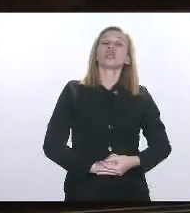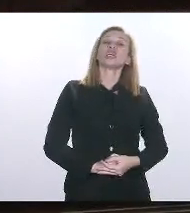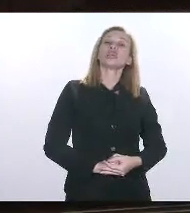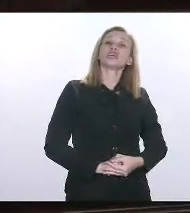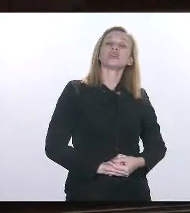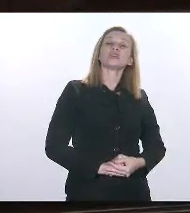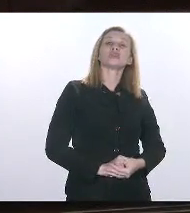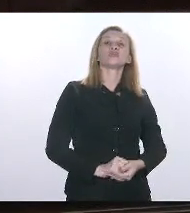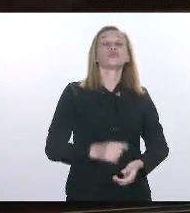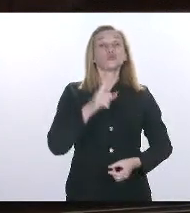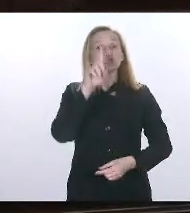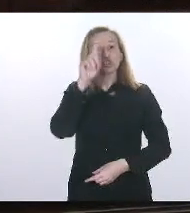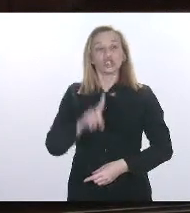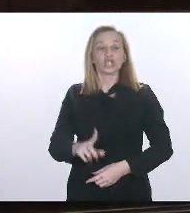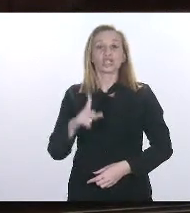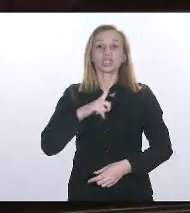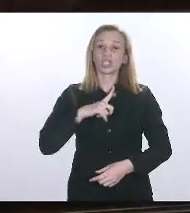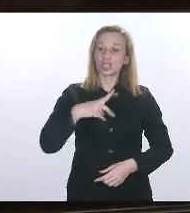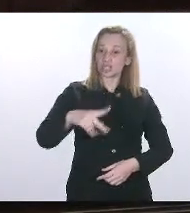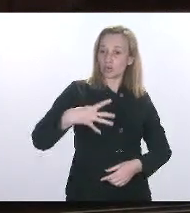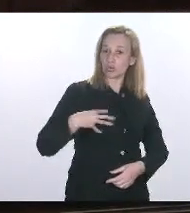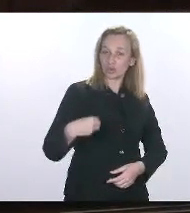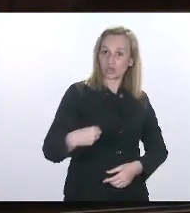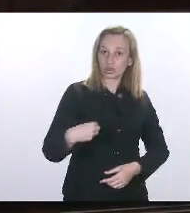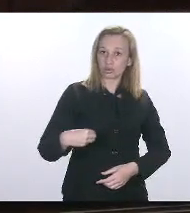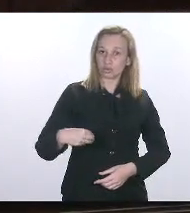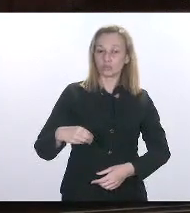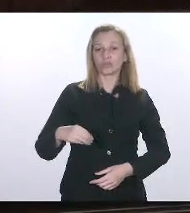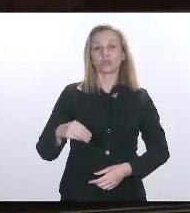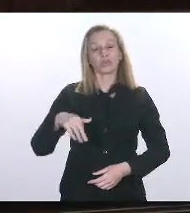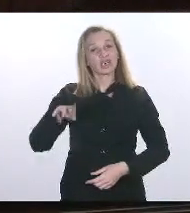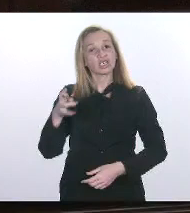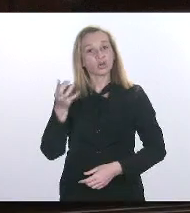filho matriculado, matrícula garantida, e também